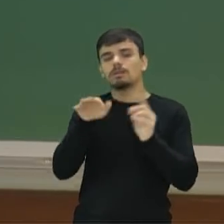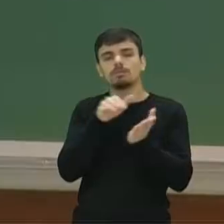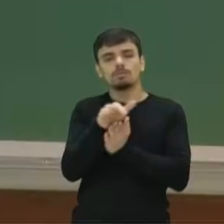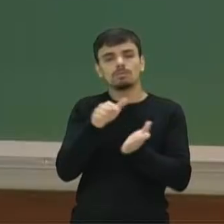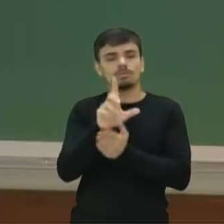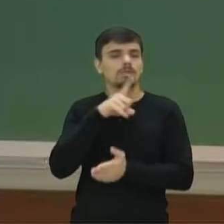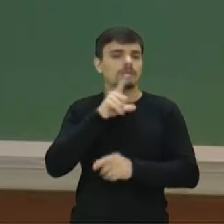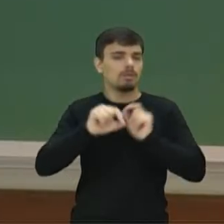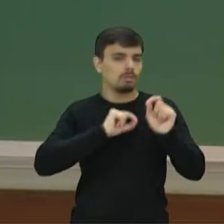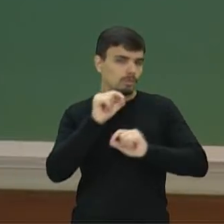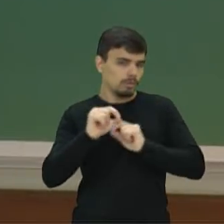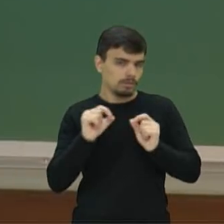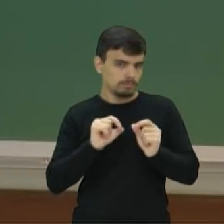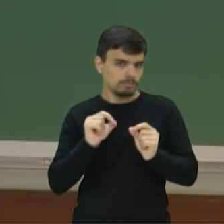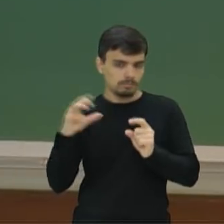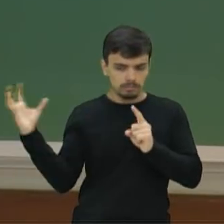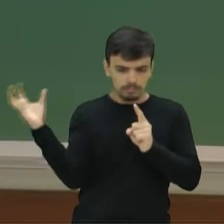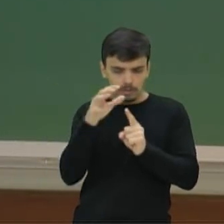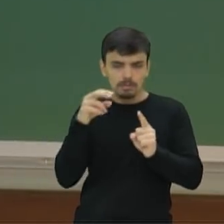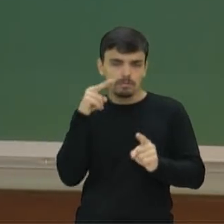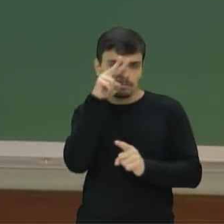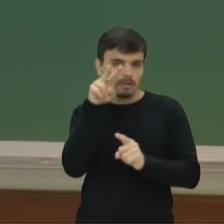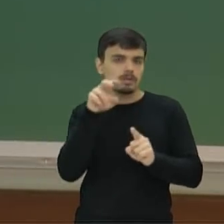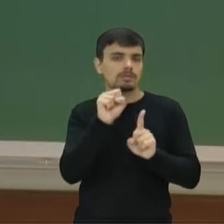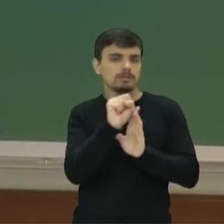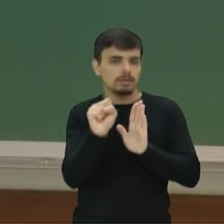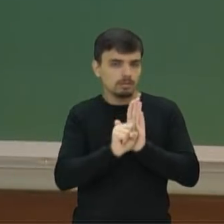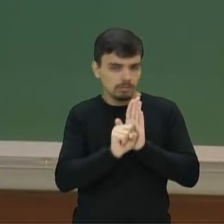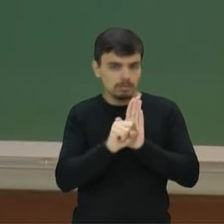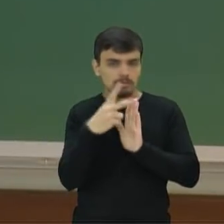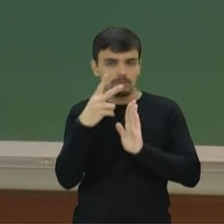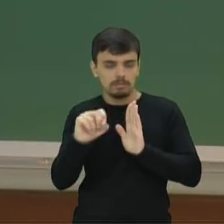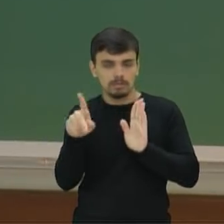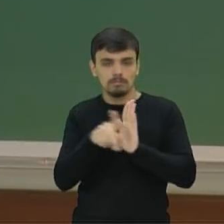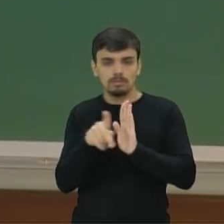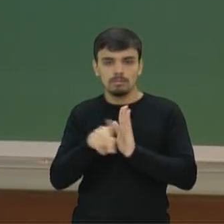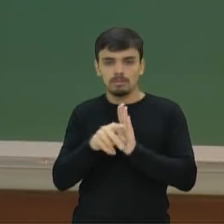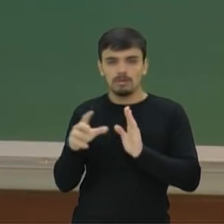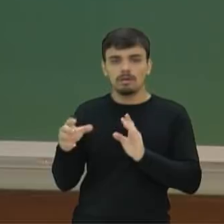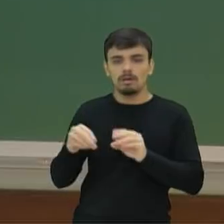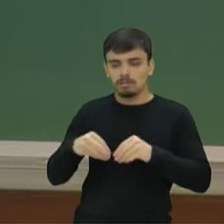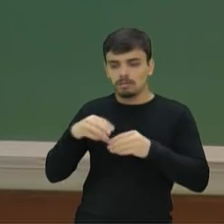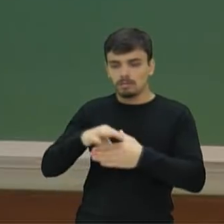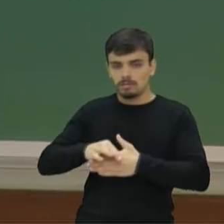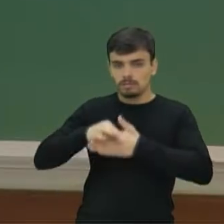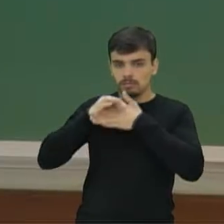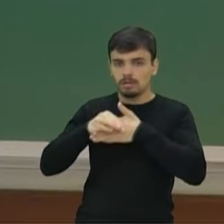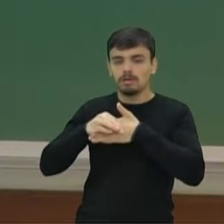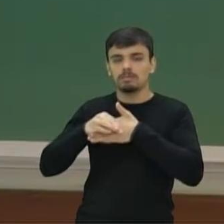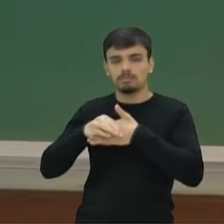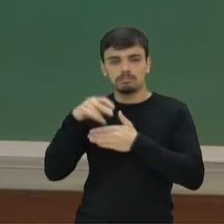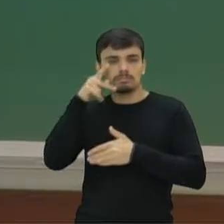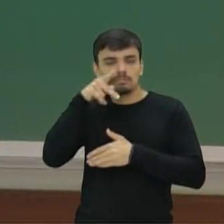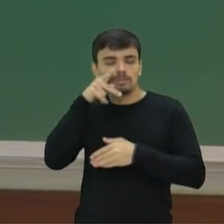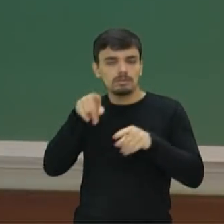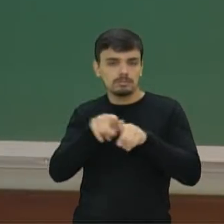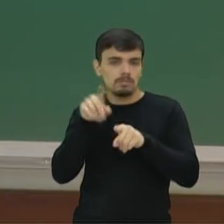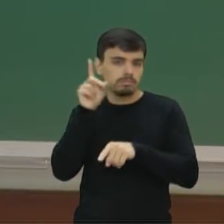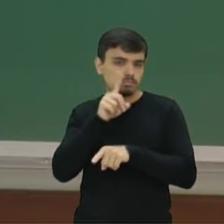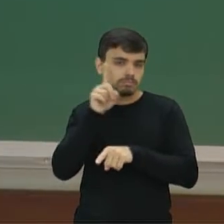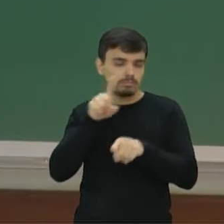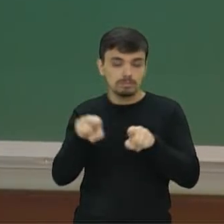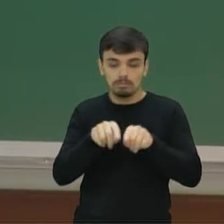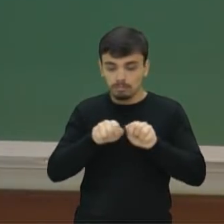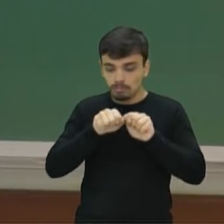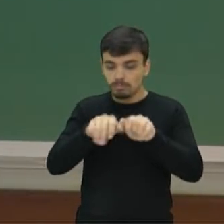ela tem um impulso no século XX, liderada principalmente pela política estadunidense e que vem se espalhando aí pelo